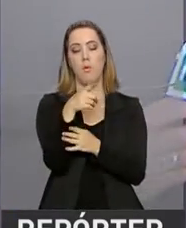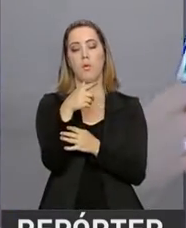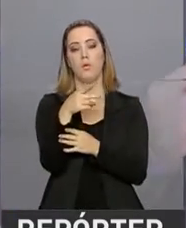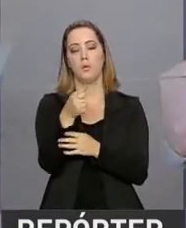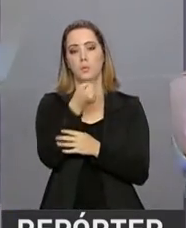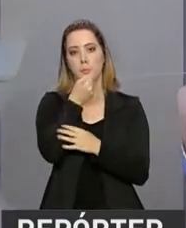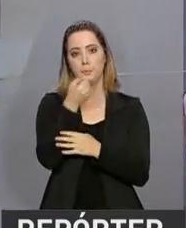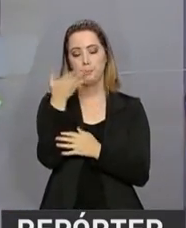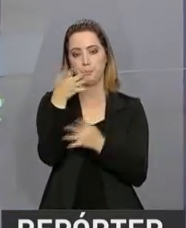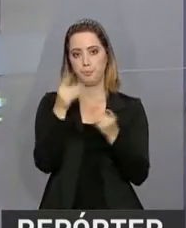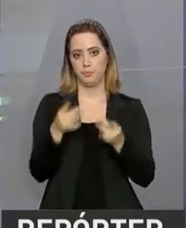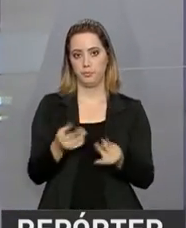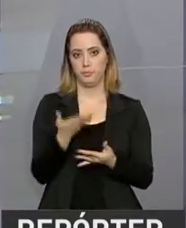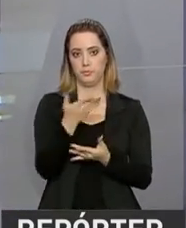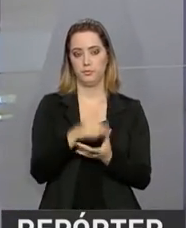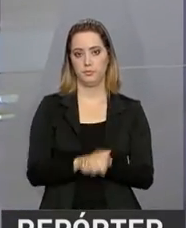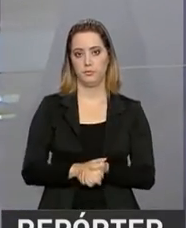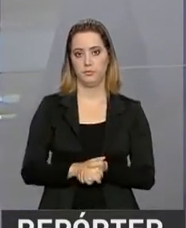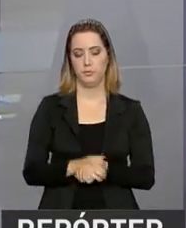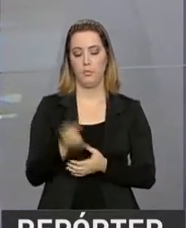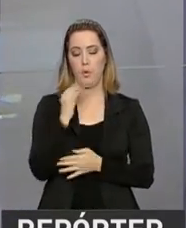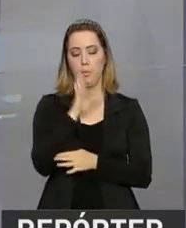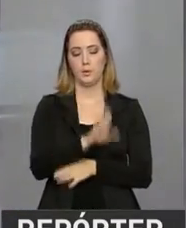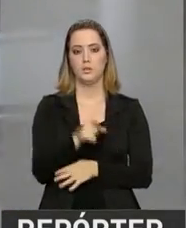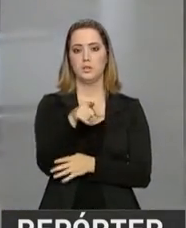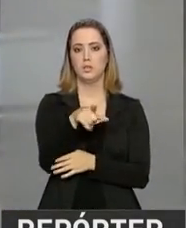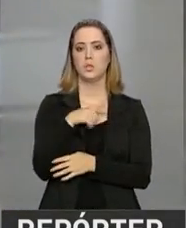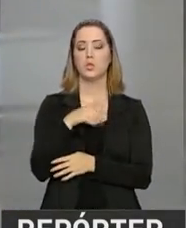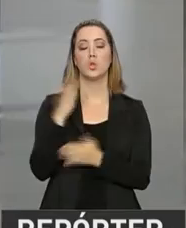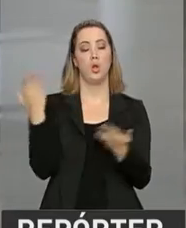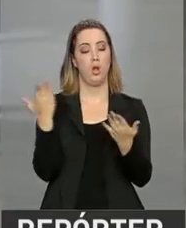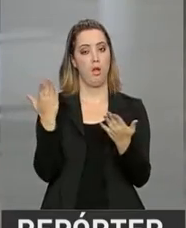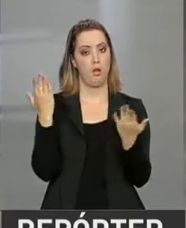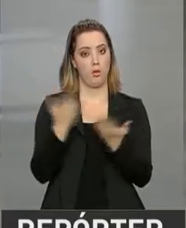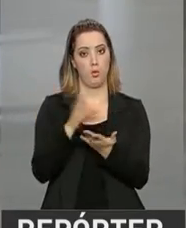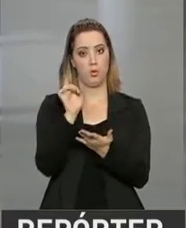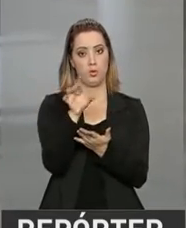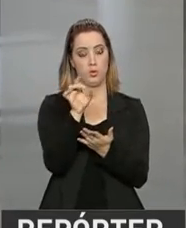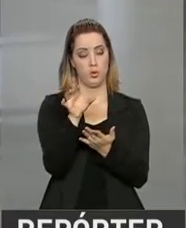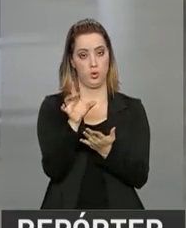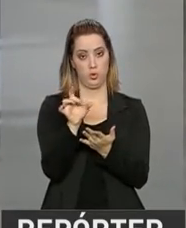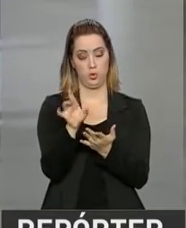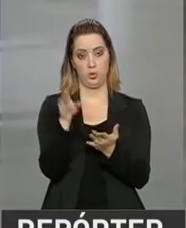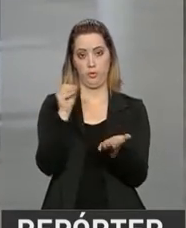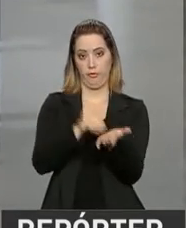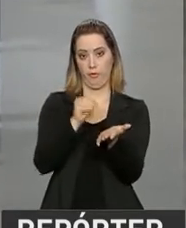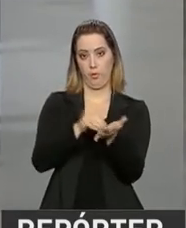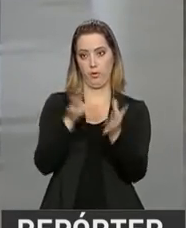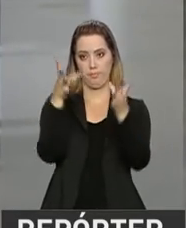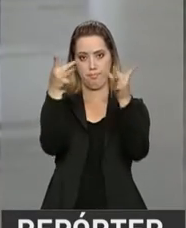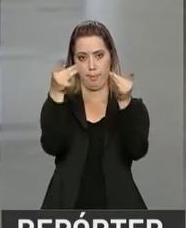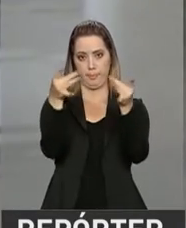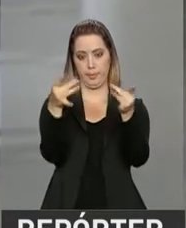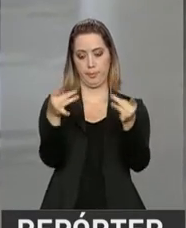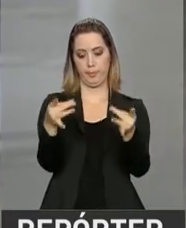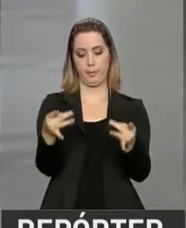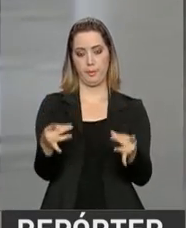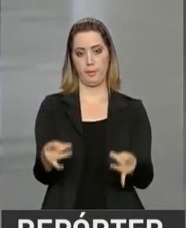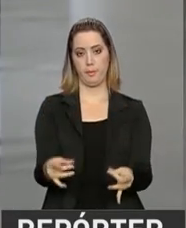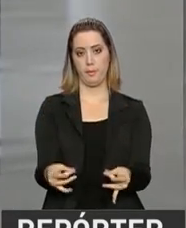paulo boa tarde zé luís agora só faltam destaques ao projeto de lei eles devem ser analisados